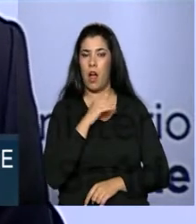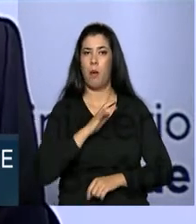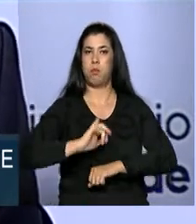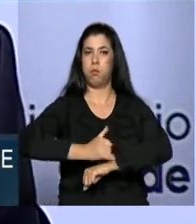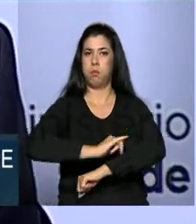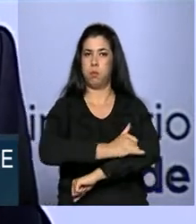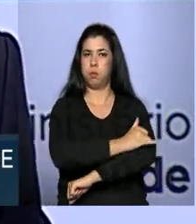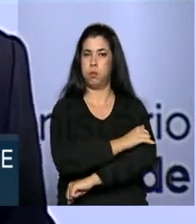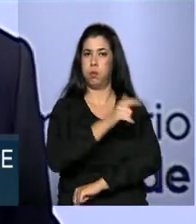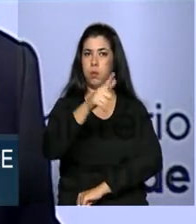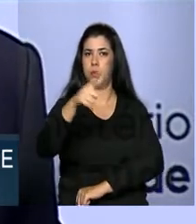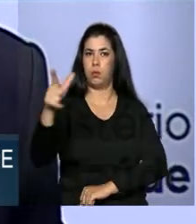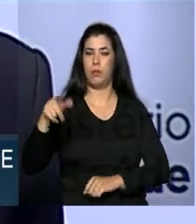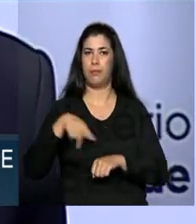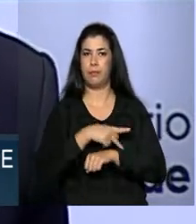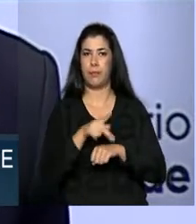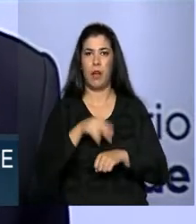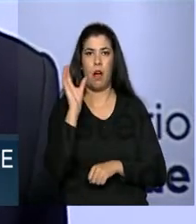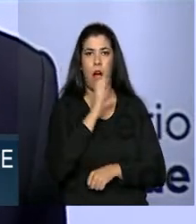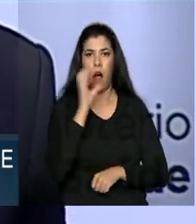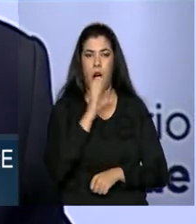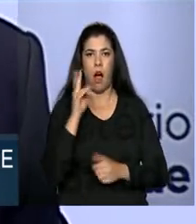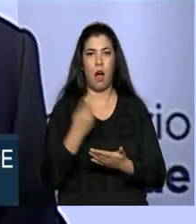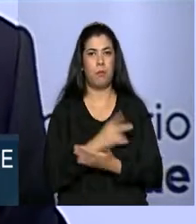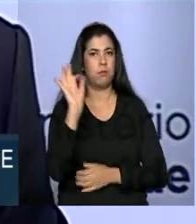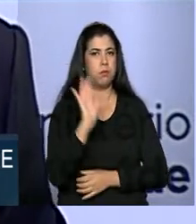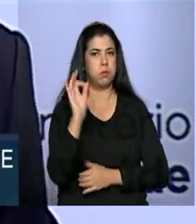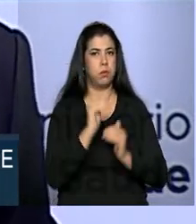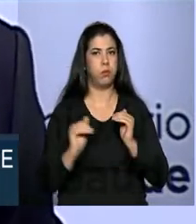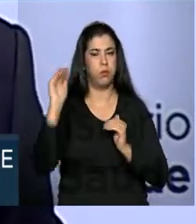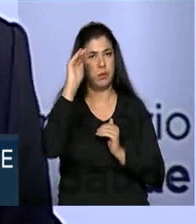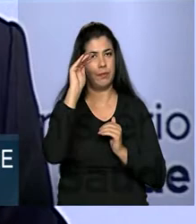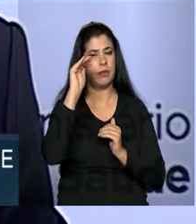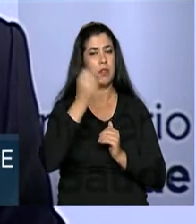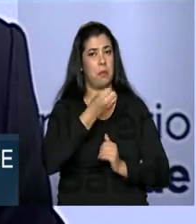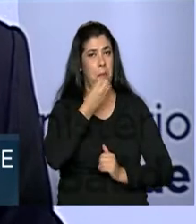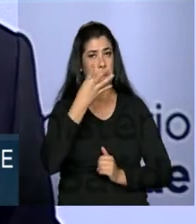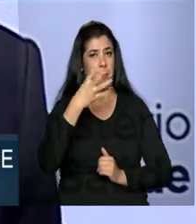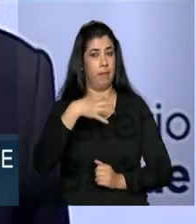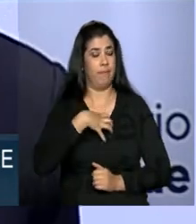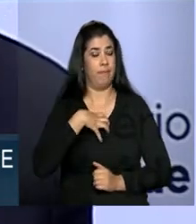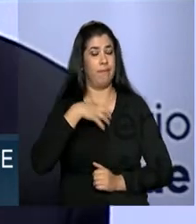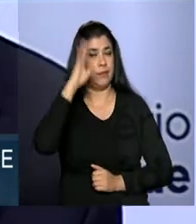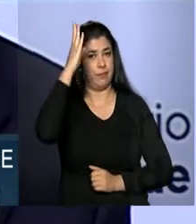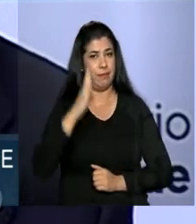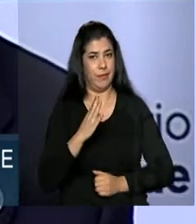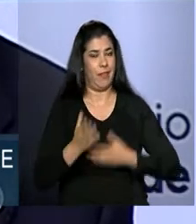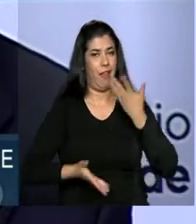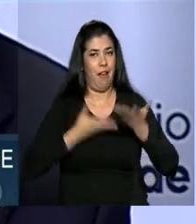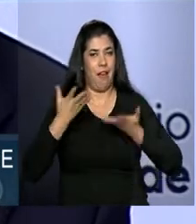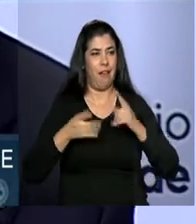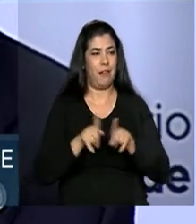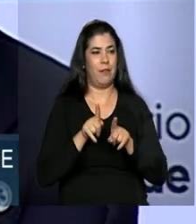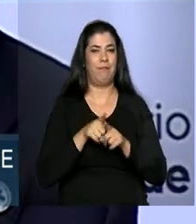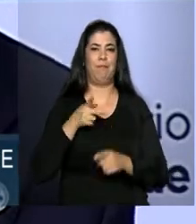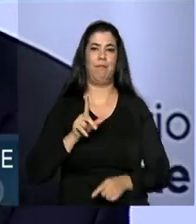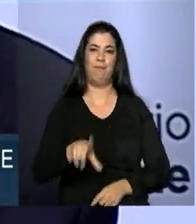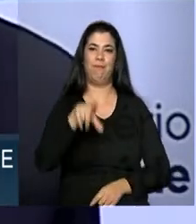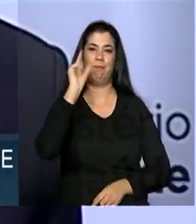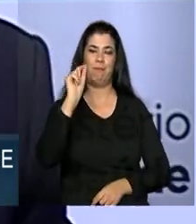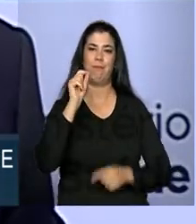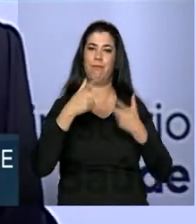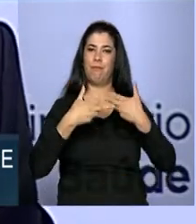avassalador nesses outros países, nessas outras realidades. Isso nos anima. Normalmente a gente tende a destacar o dado